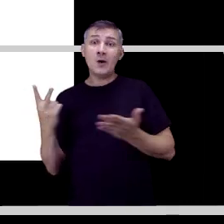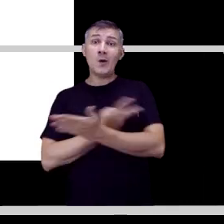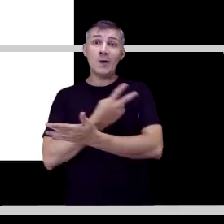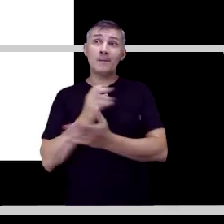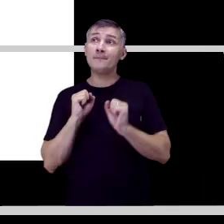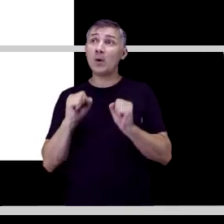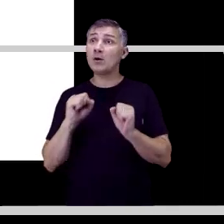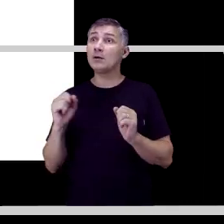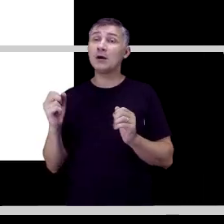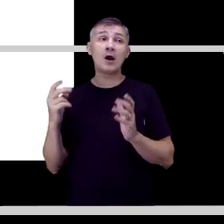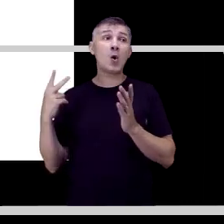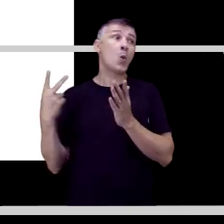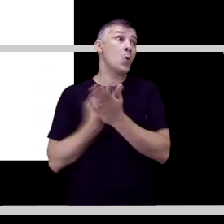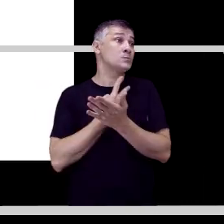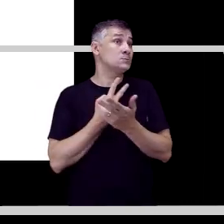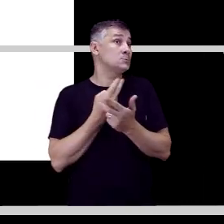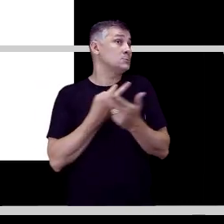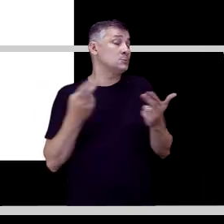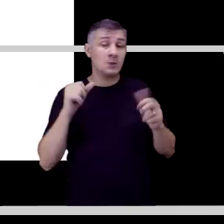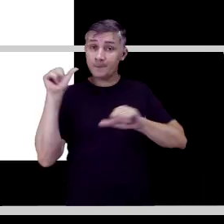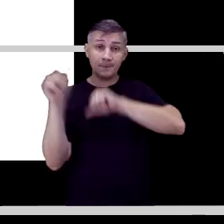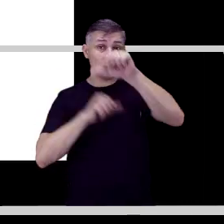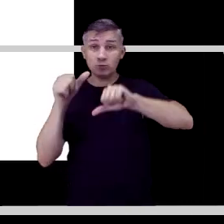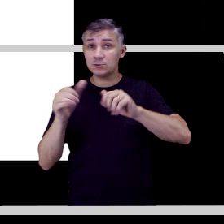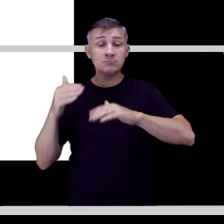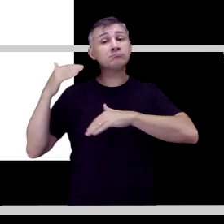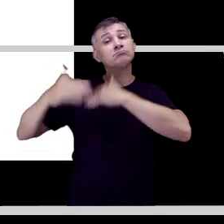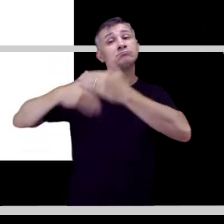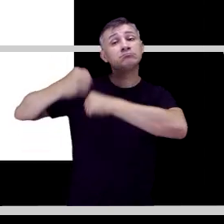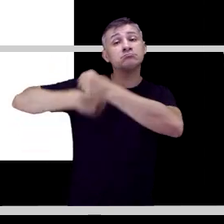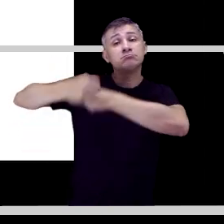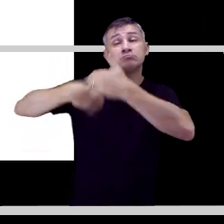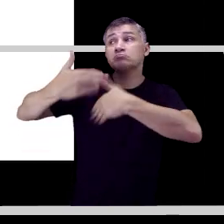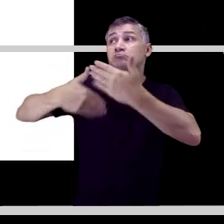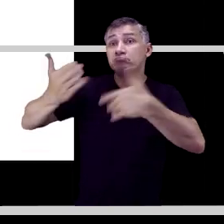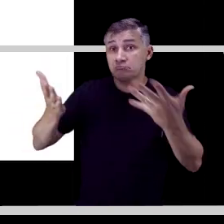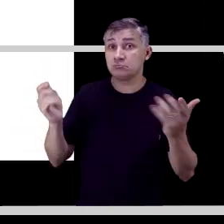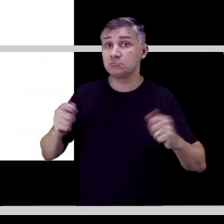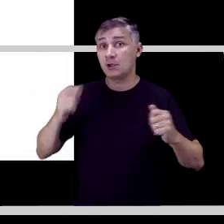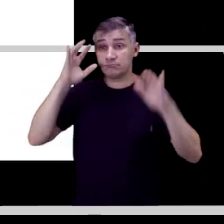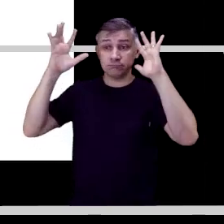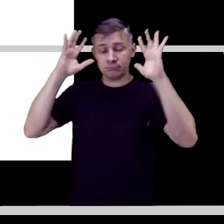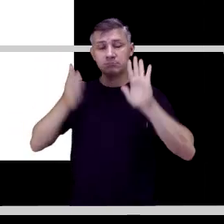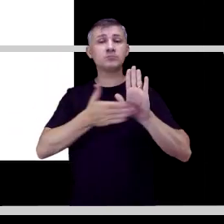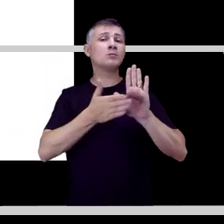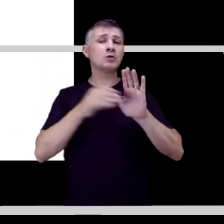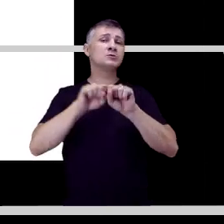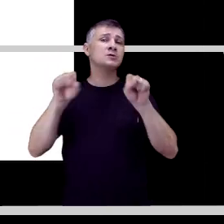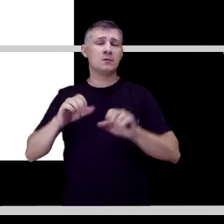imaginava que o edifício precisava ter uma certa margem para imprevisibilidade, pudesse absorver